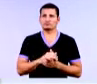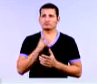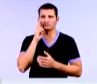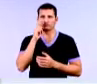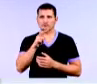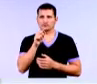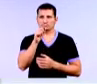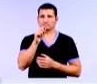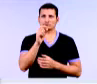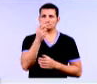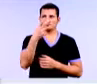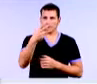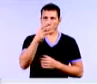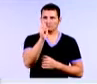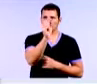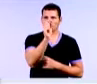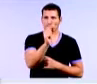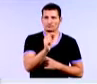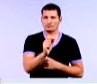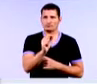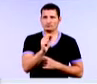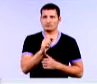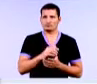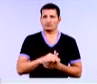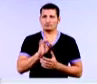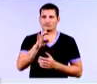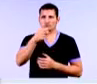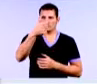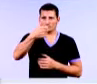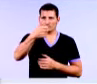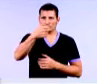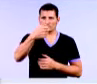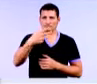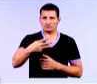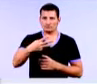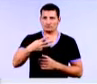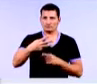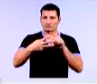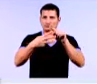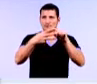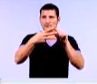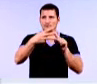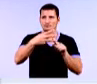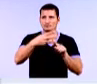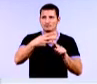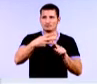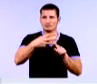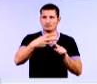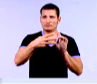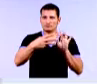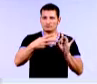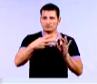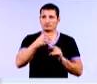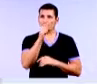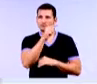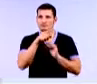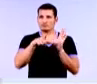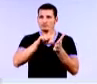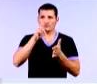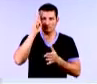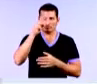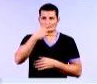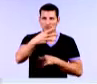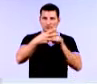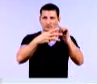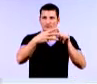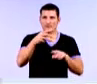aqui nessas 3 caixinhas aqui, você vai deixar marcada só a primeira e a terceira. Naquele primeiro programa lá, nós deixamos as 3 marcadas,